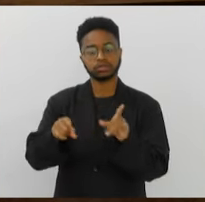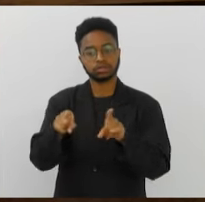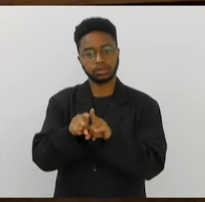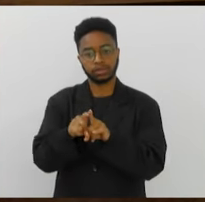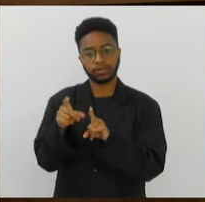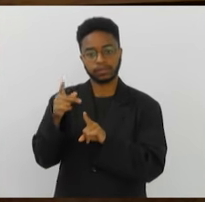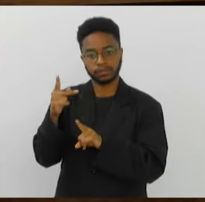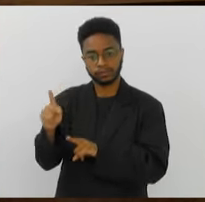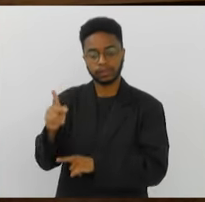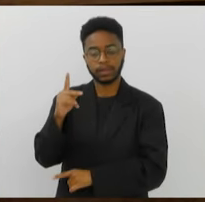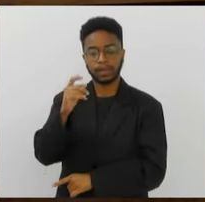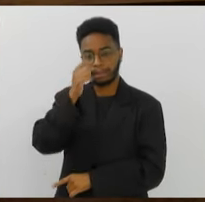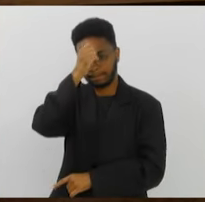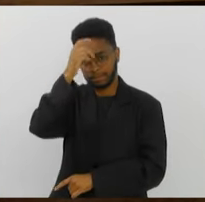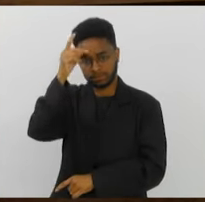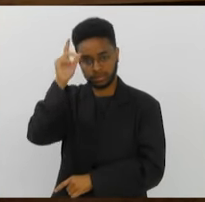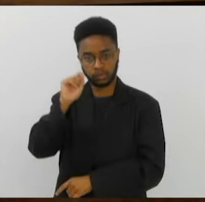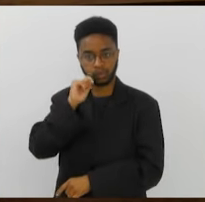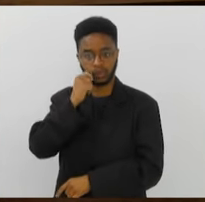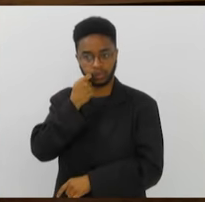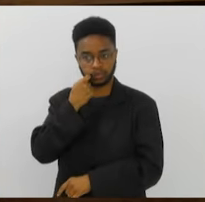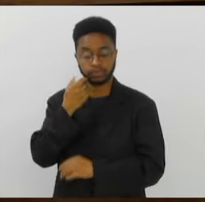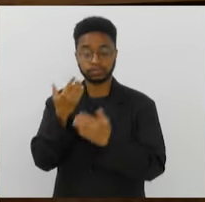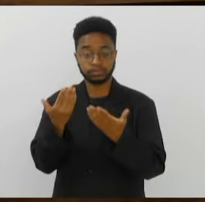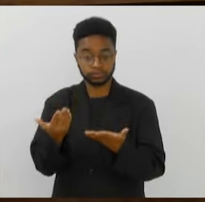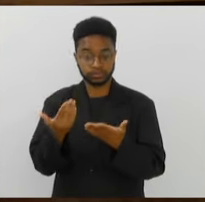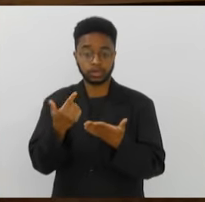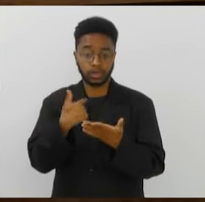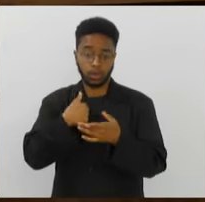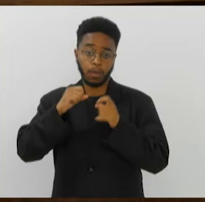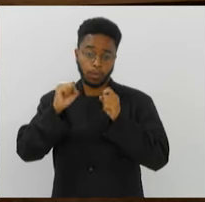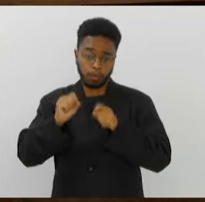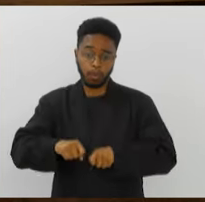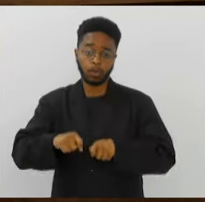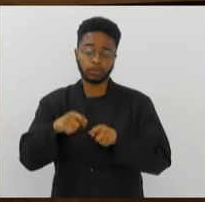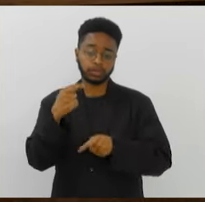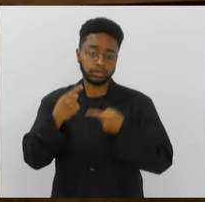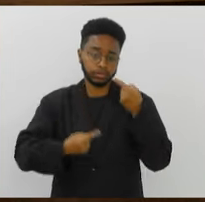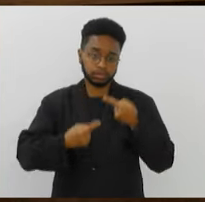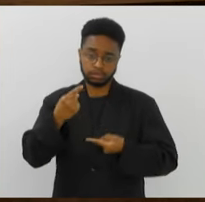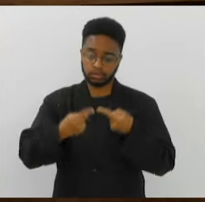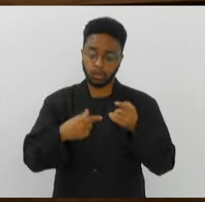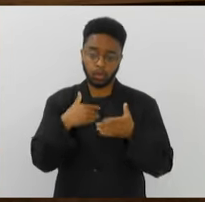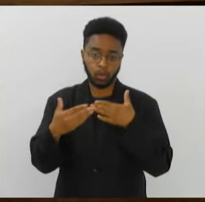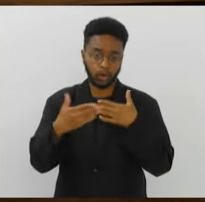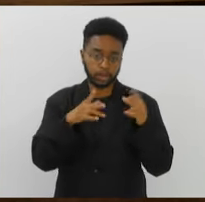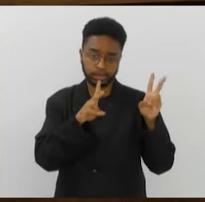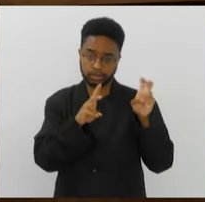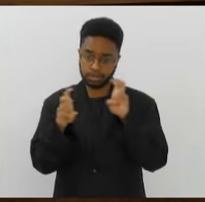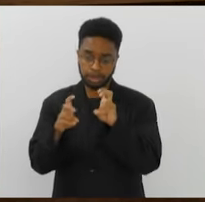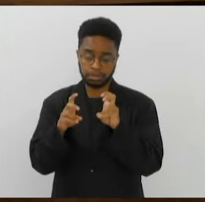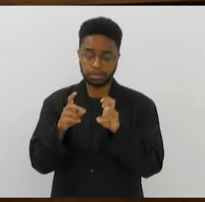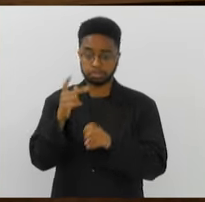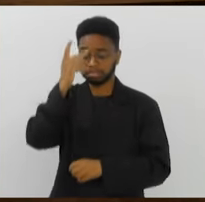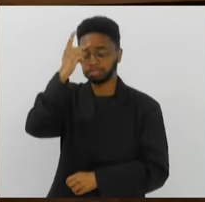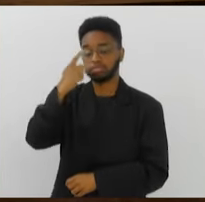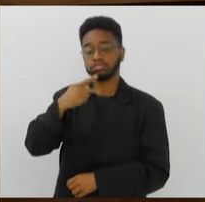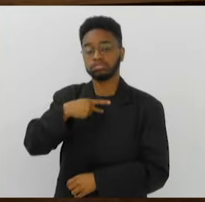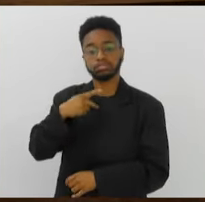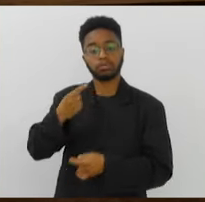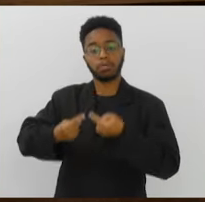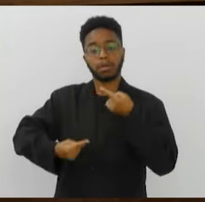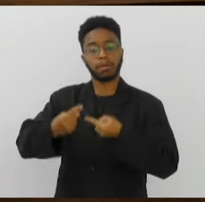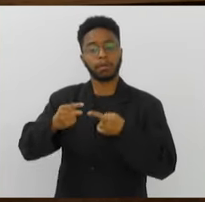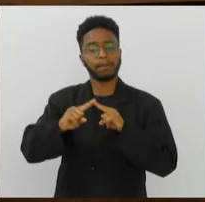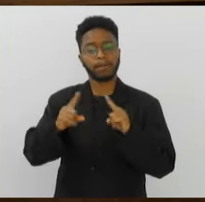do prefeito Eduardo Paes. E estou apto a debater qualquer assunto com altivez e sem